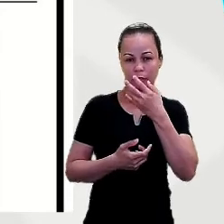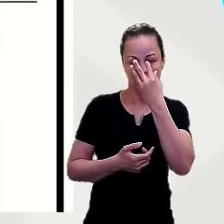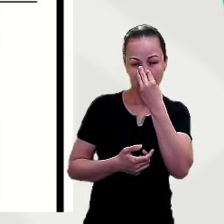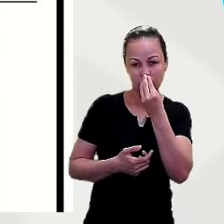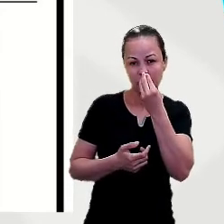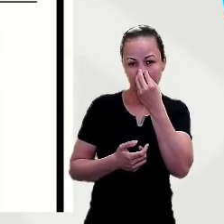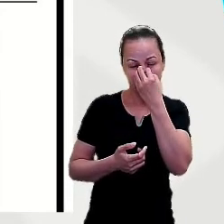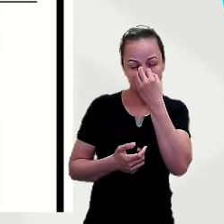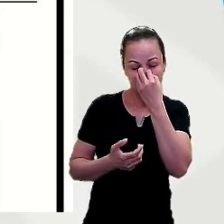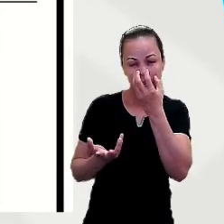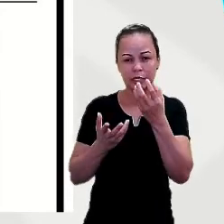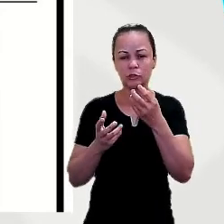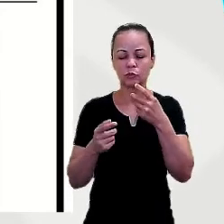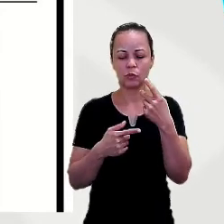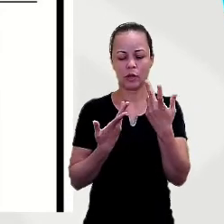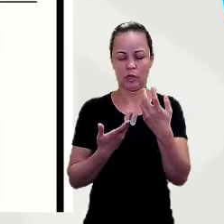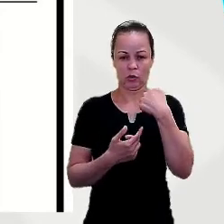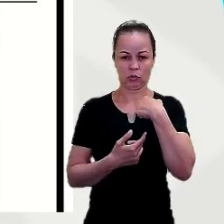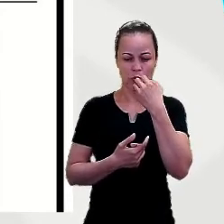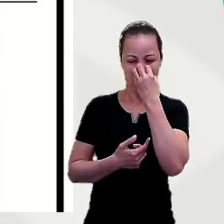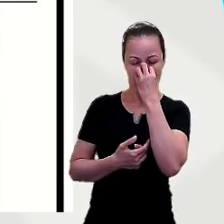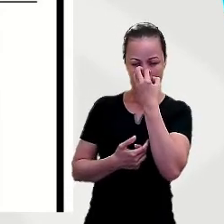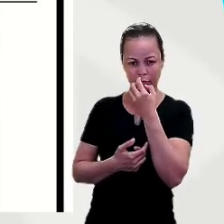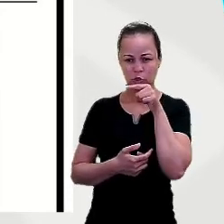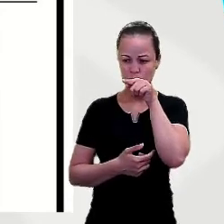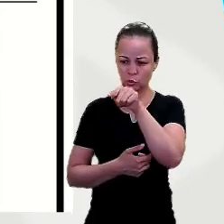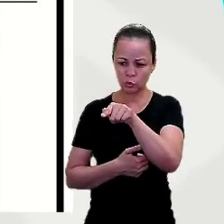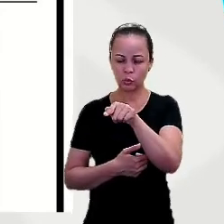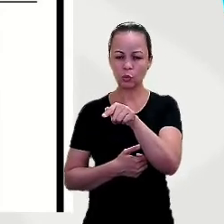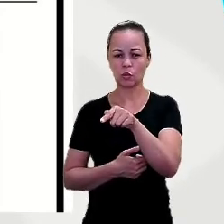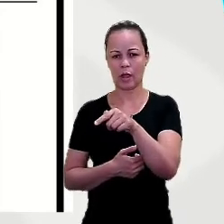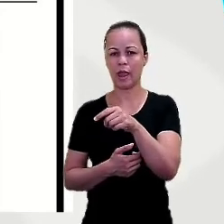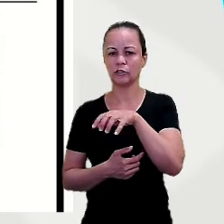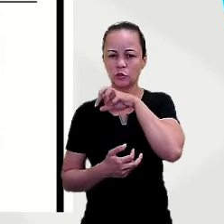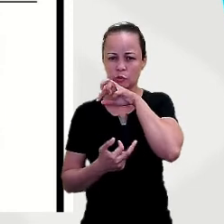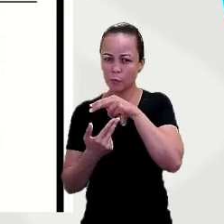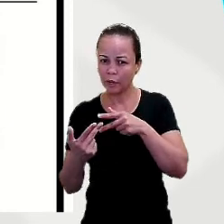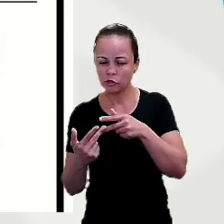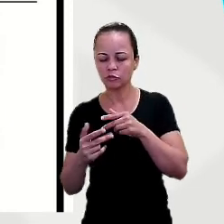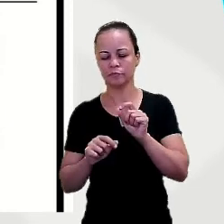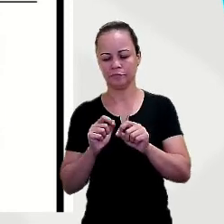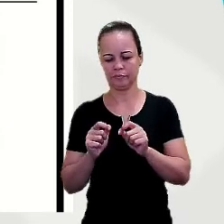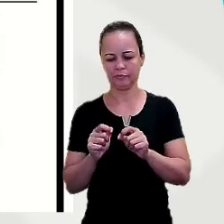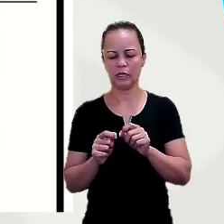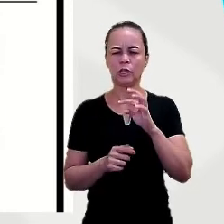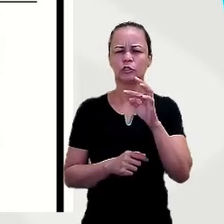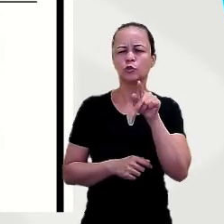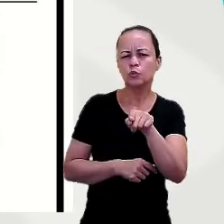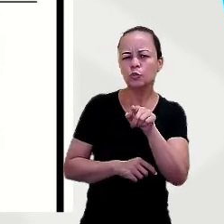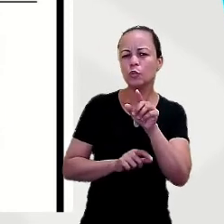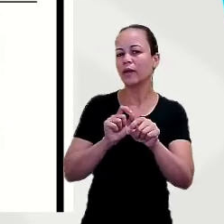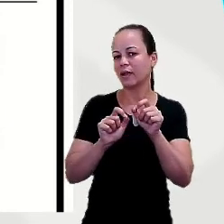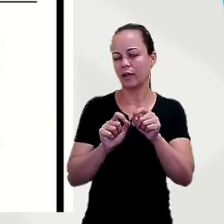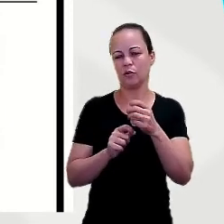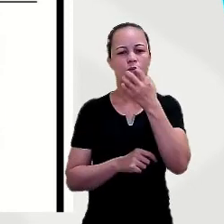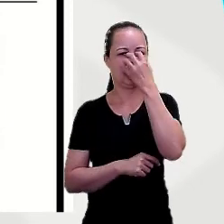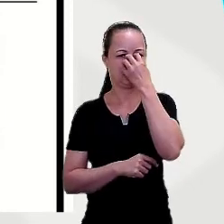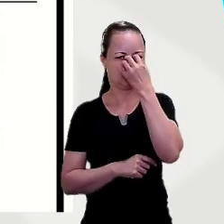tu és um bicho. Quem é o tu? É o cachorro. Muito bem. É o cachorro do palhaço.